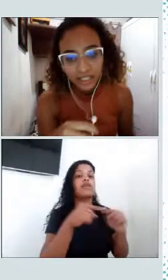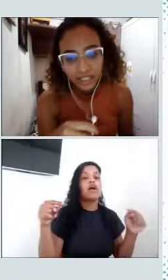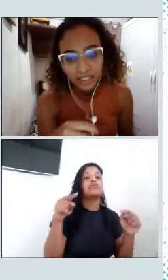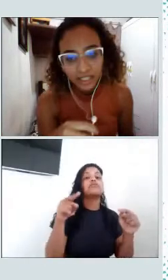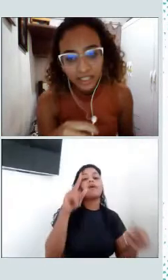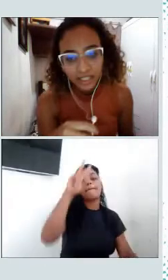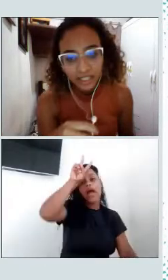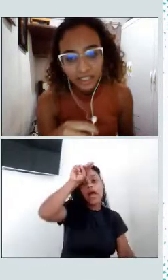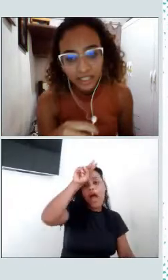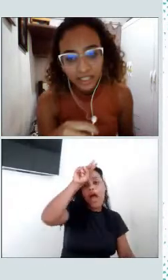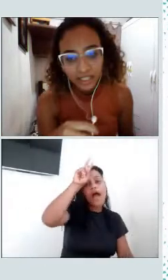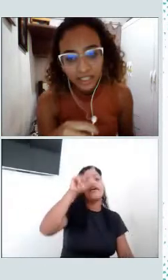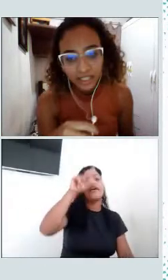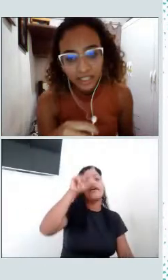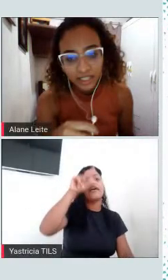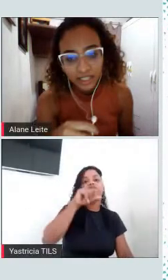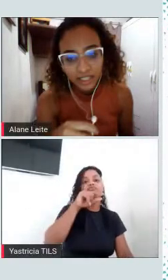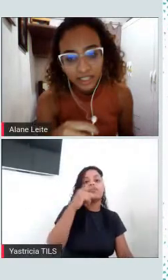baratas,